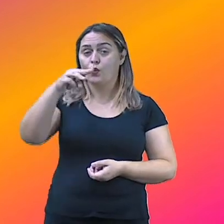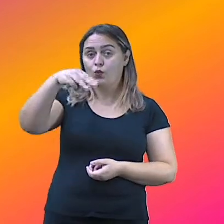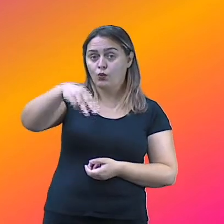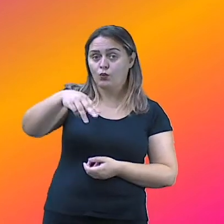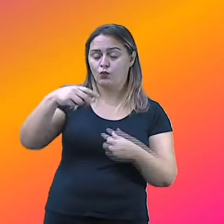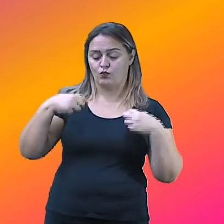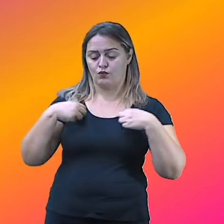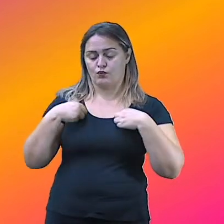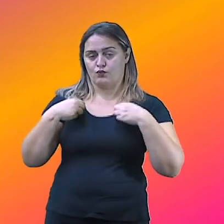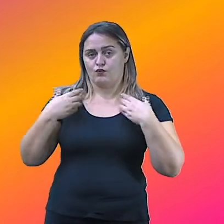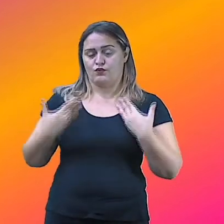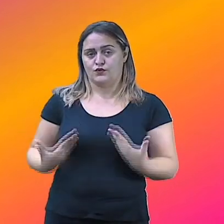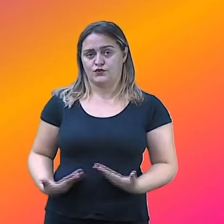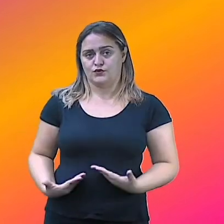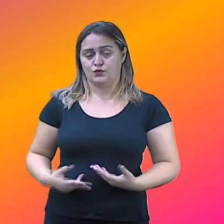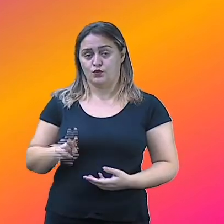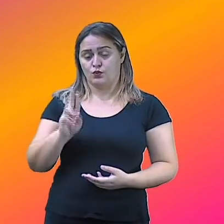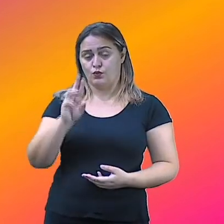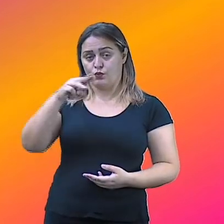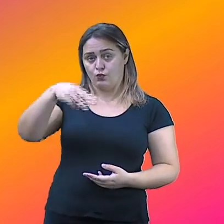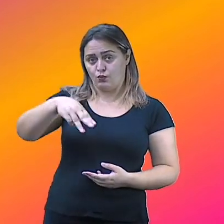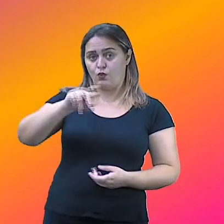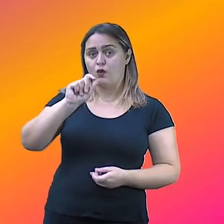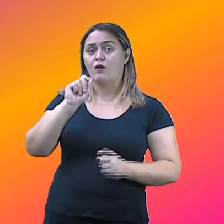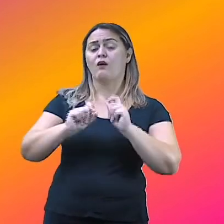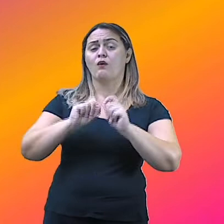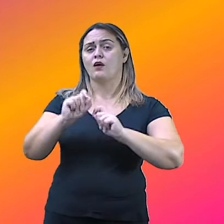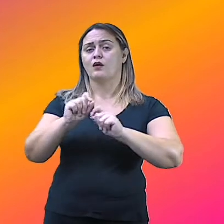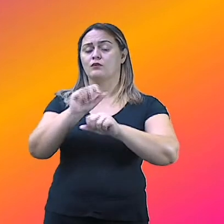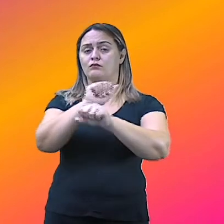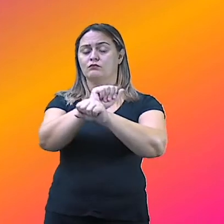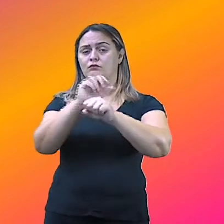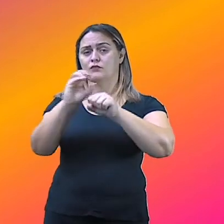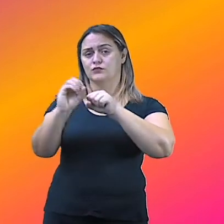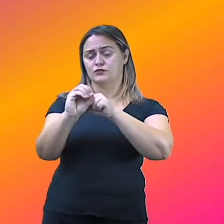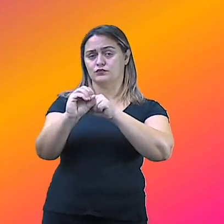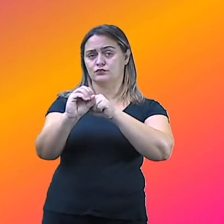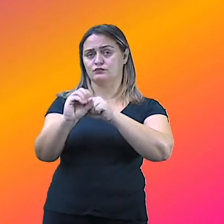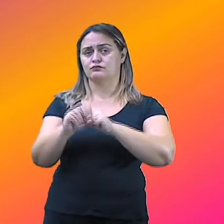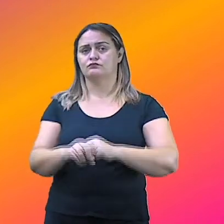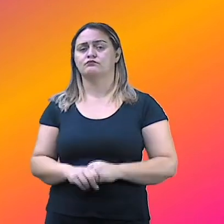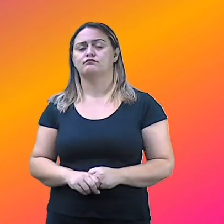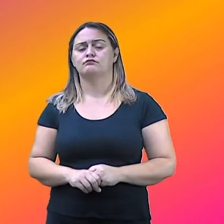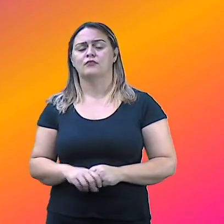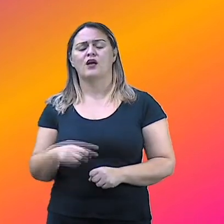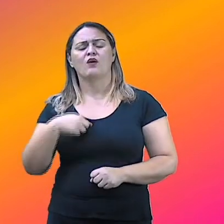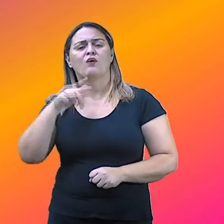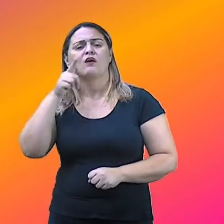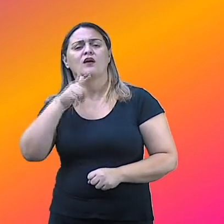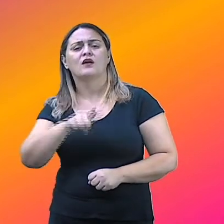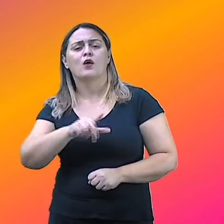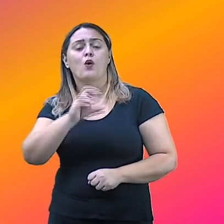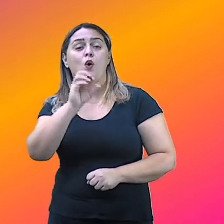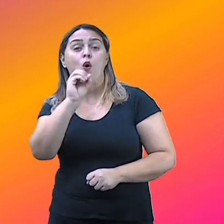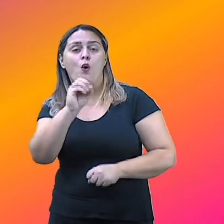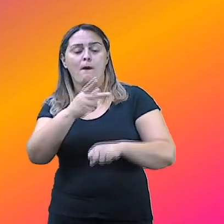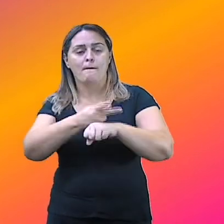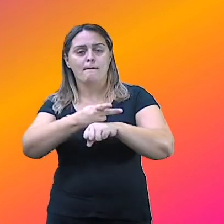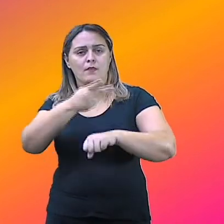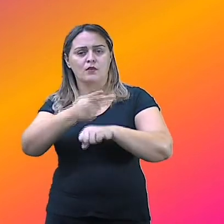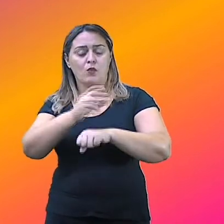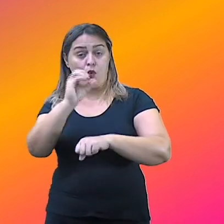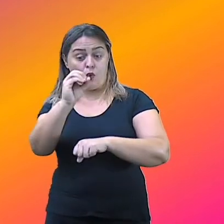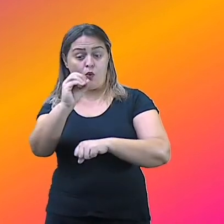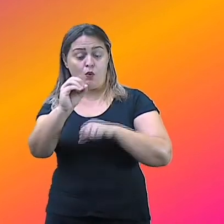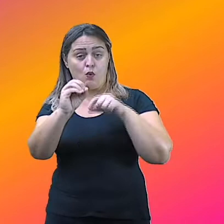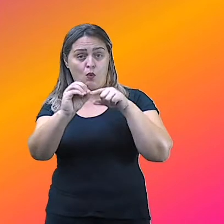vestido. O é artigo. Eu ganhei o prêmio. O é artigo